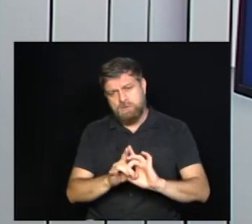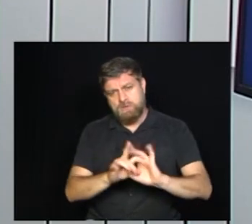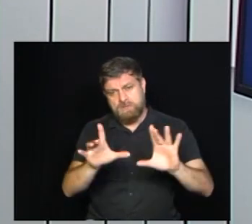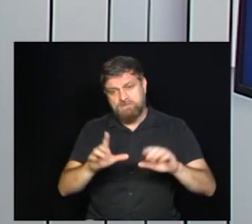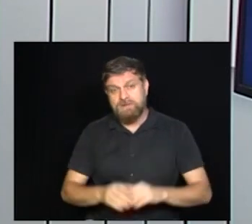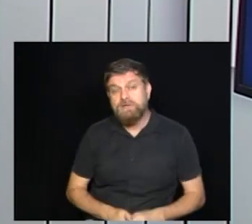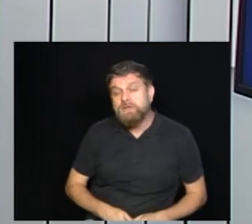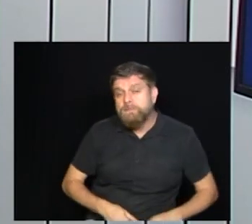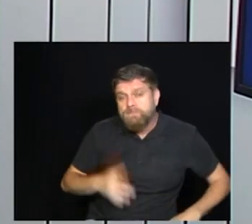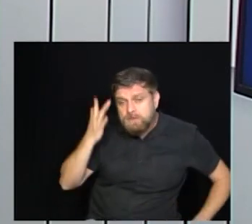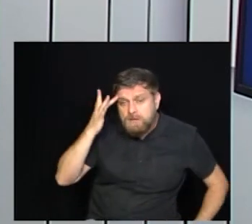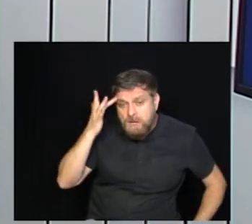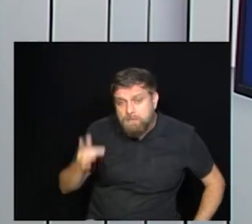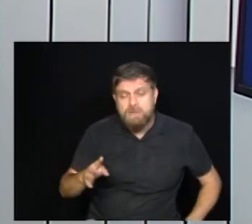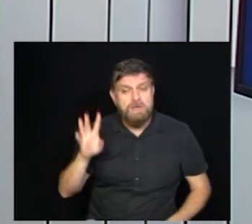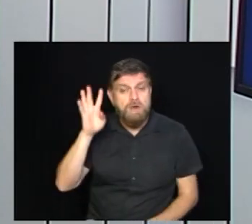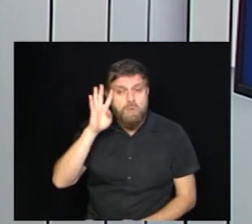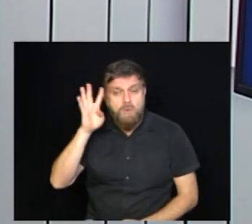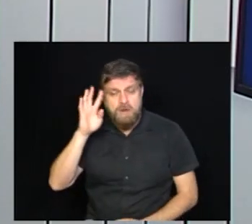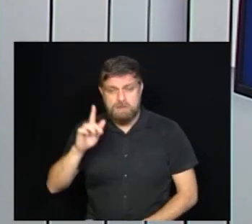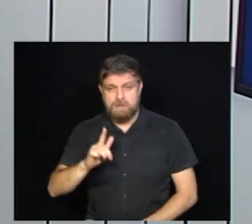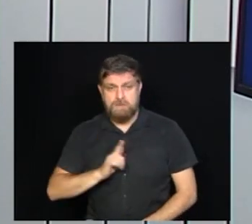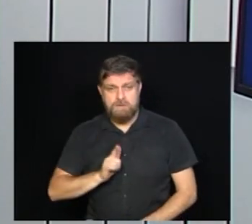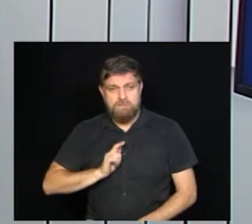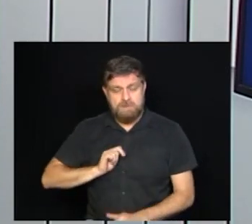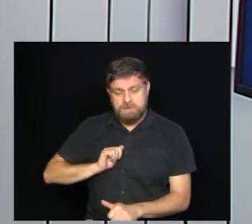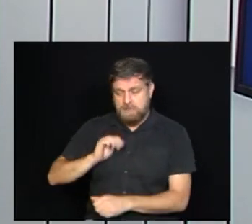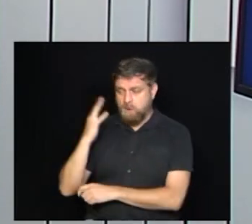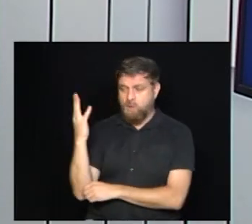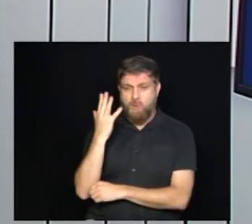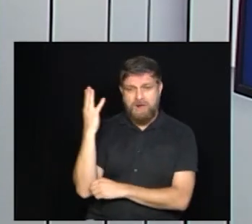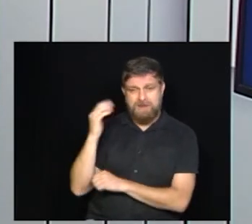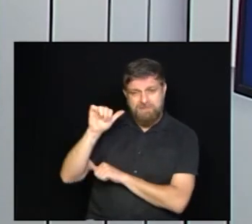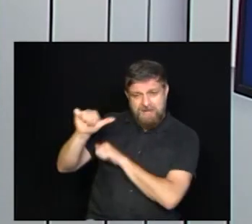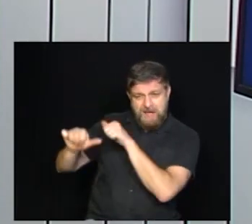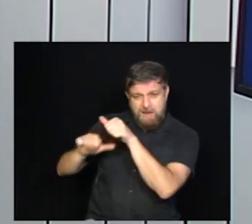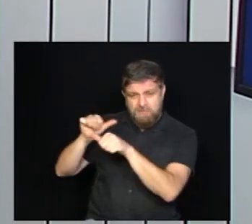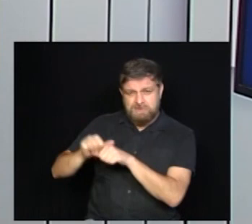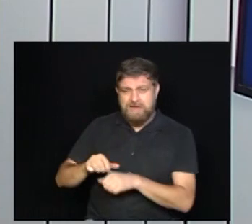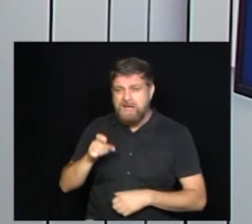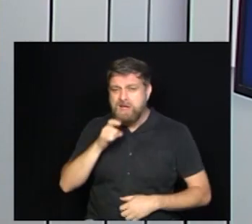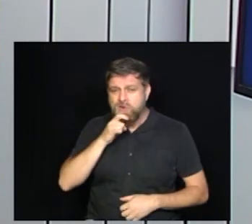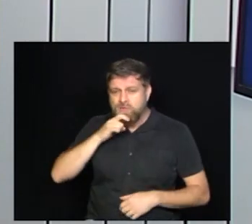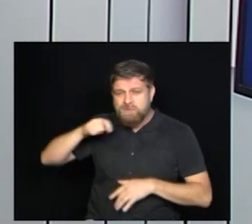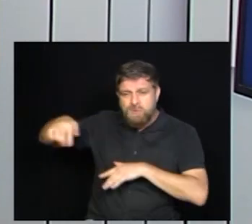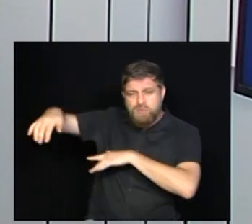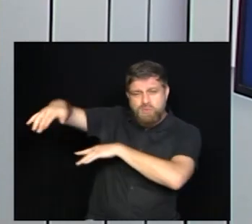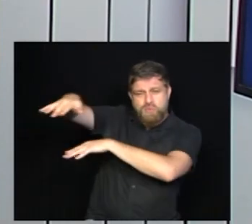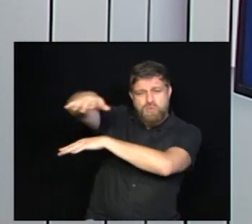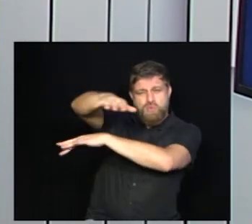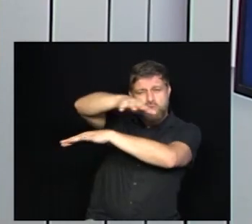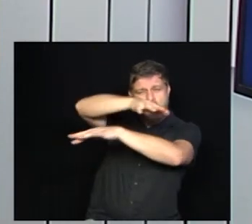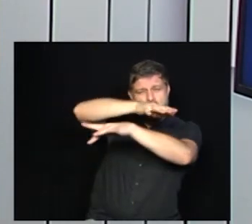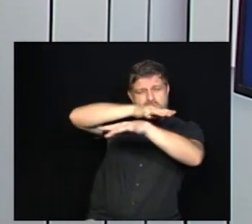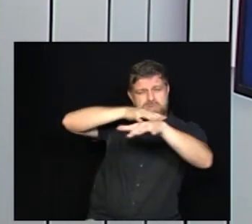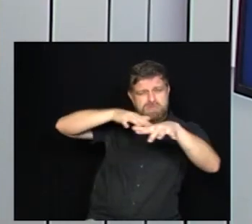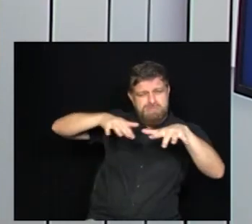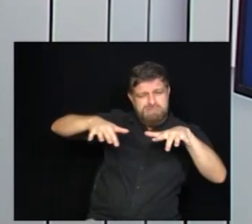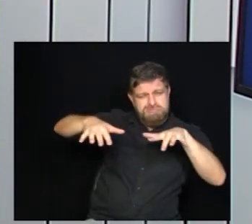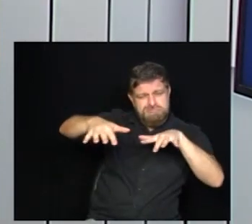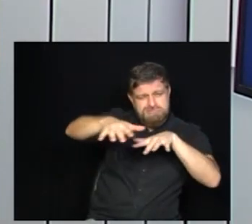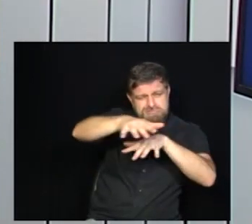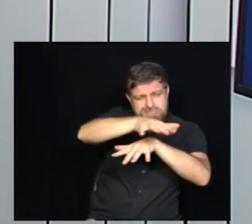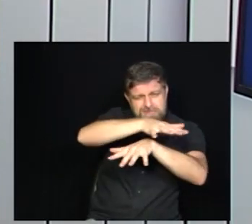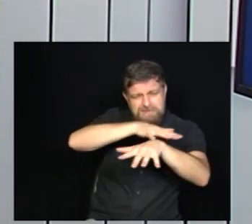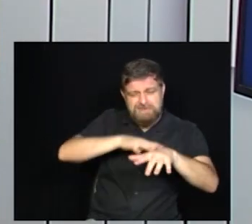para amanhã, quarta-feira, teremos uma mudança no tempo. Uma frente fria começa a se aproximar, vai diminuir